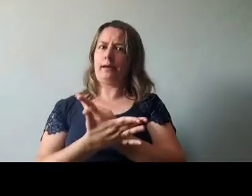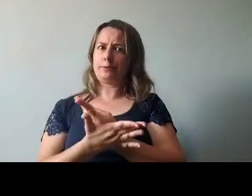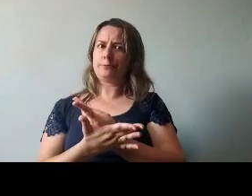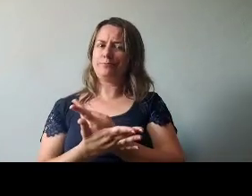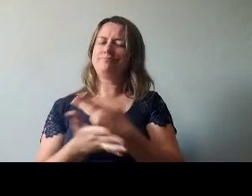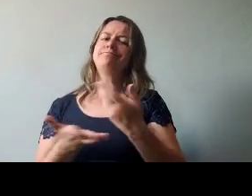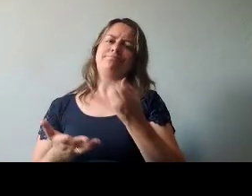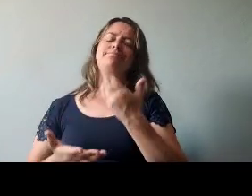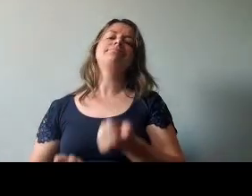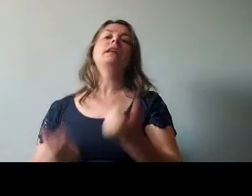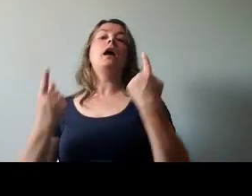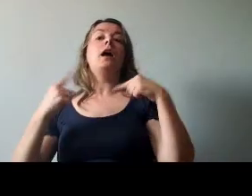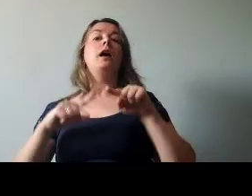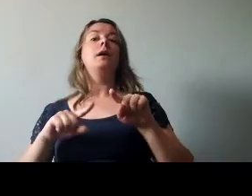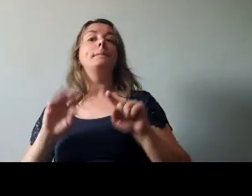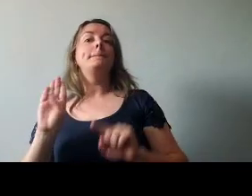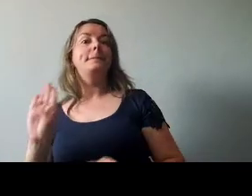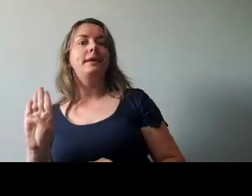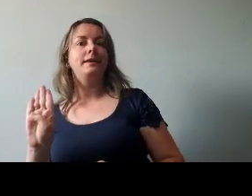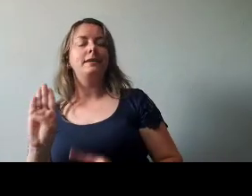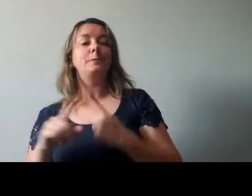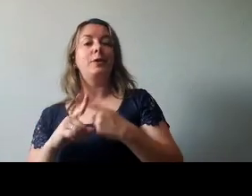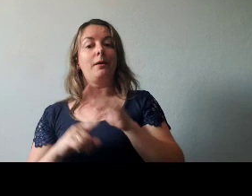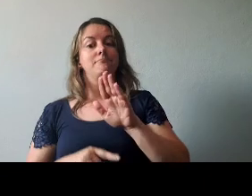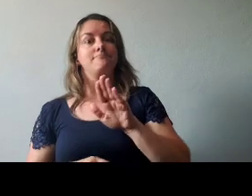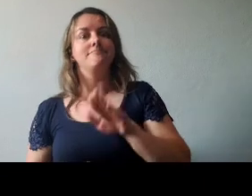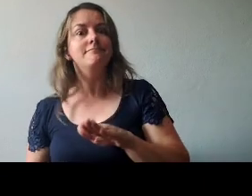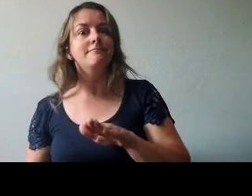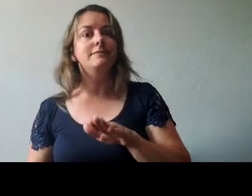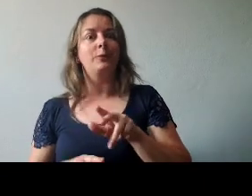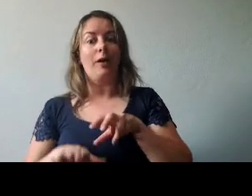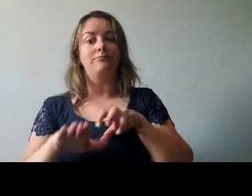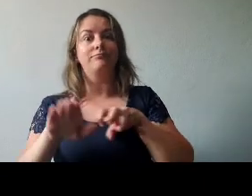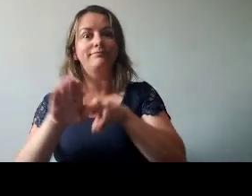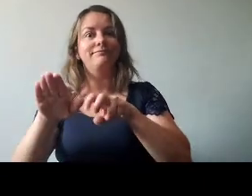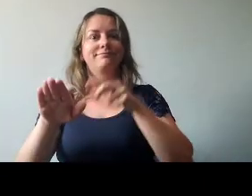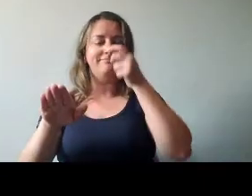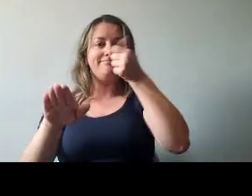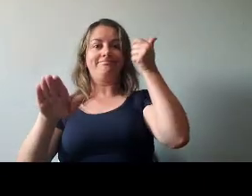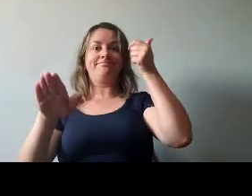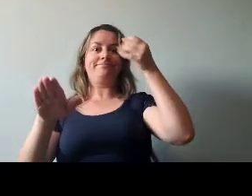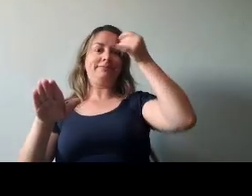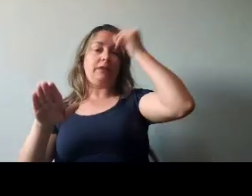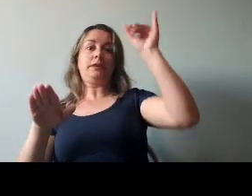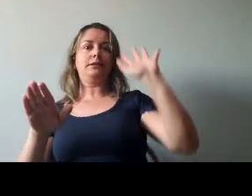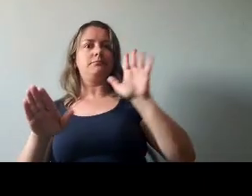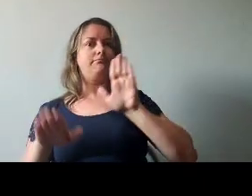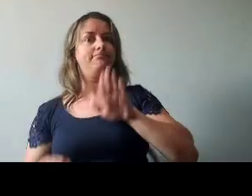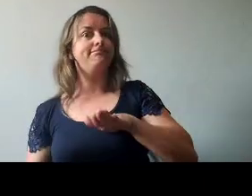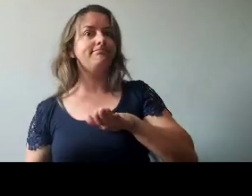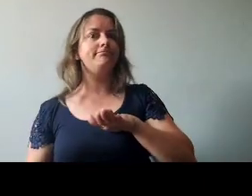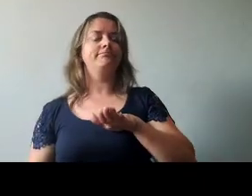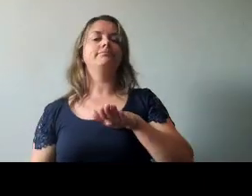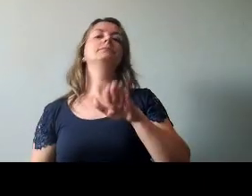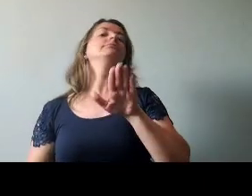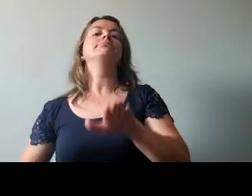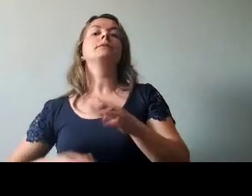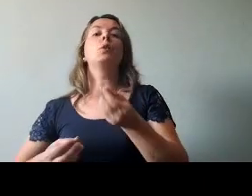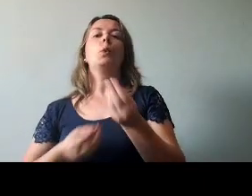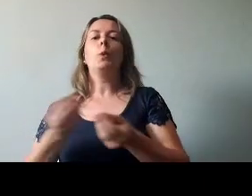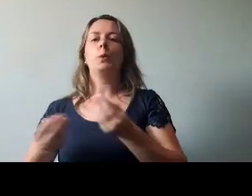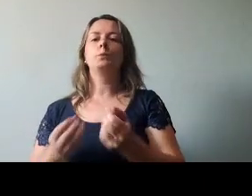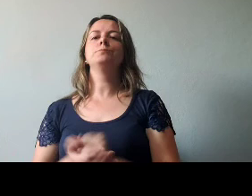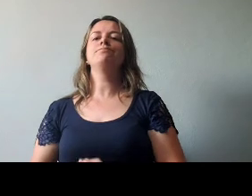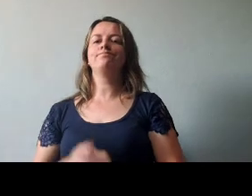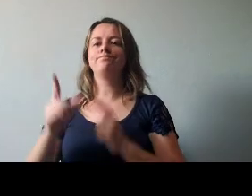tá freando, né? Freia para não bater, né? Então, vamos lá. Agora, então, a velocidade inicial é